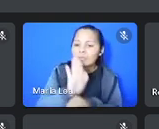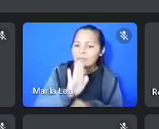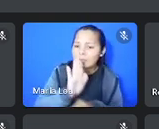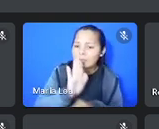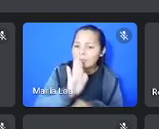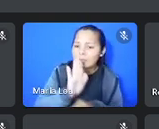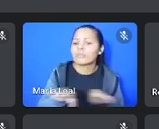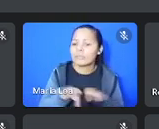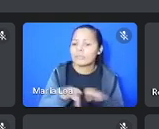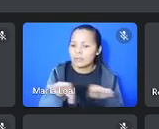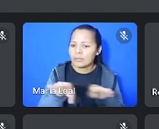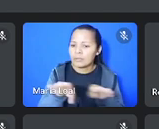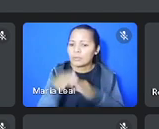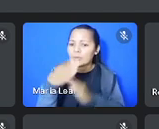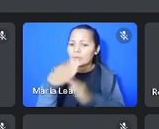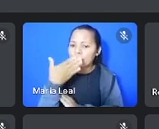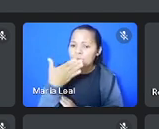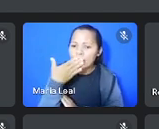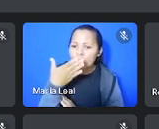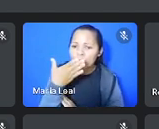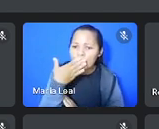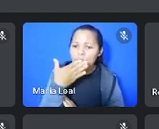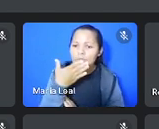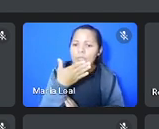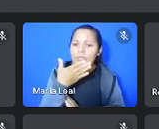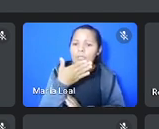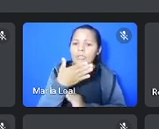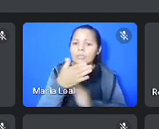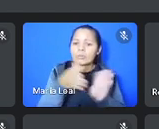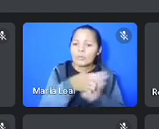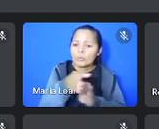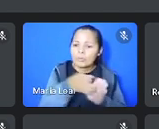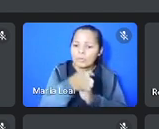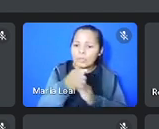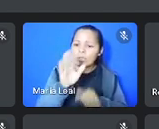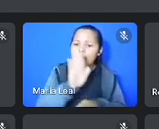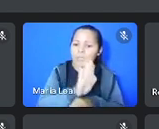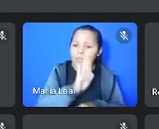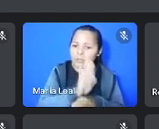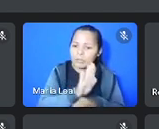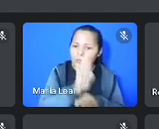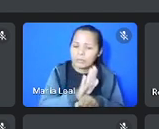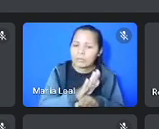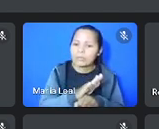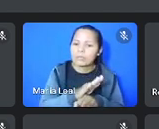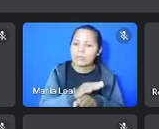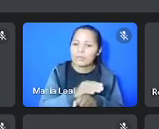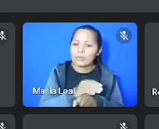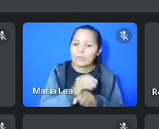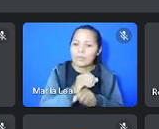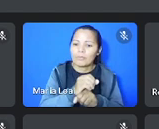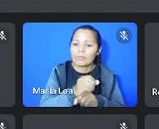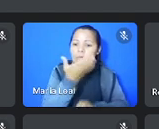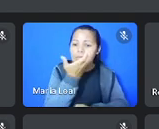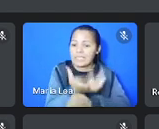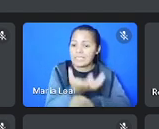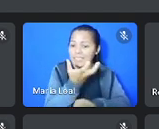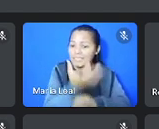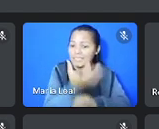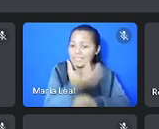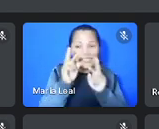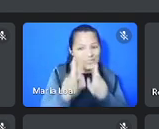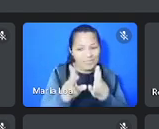com solicitações para melhoria. Então, foi uma disciplina muito diferente para mim, que eu cresci muito